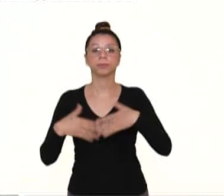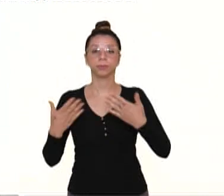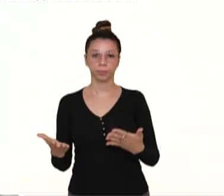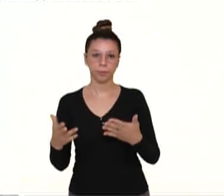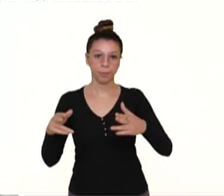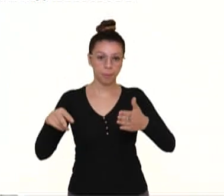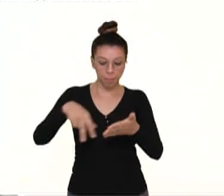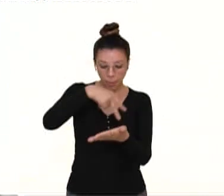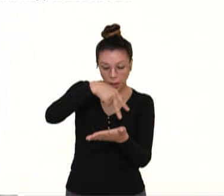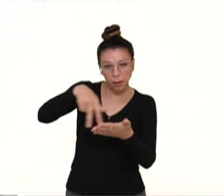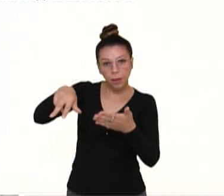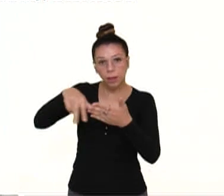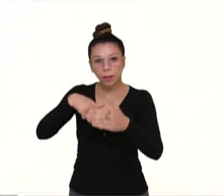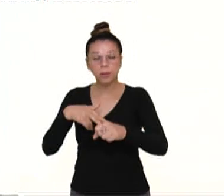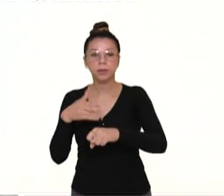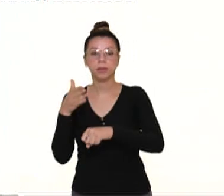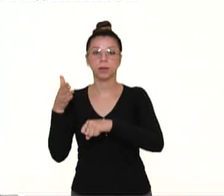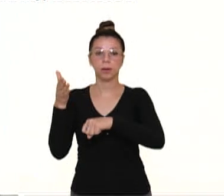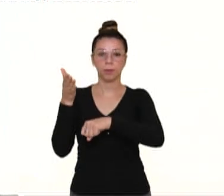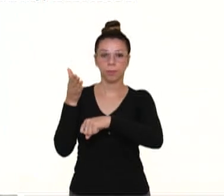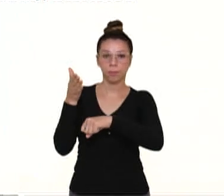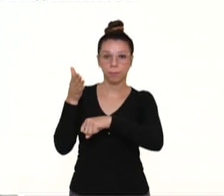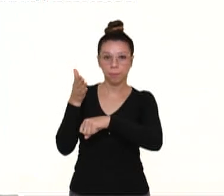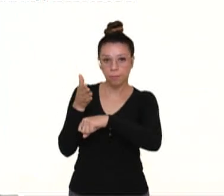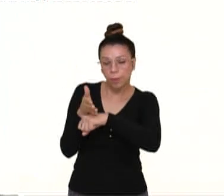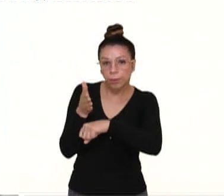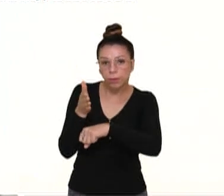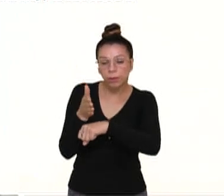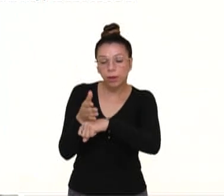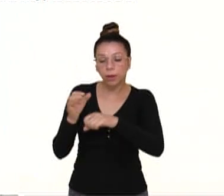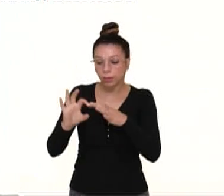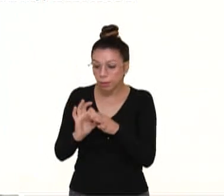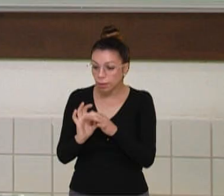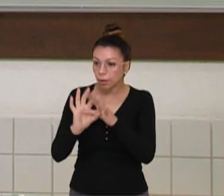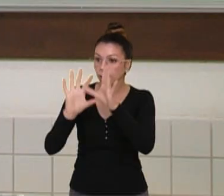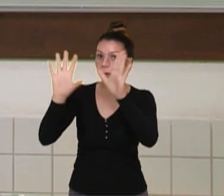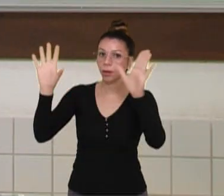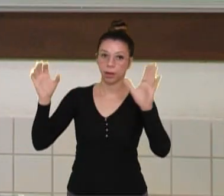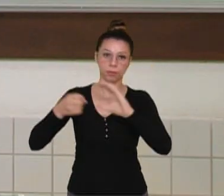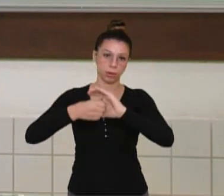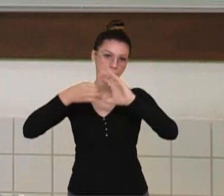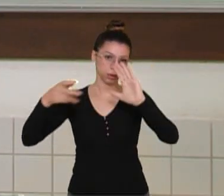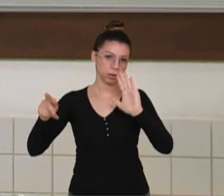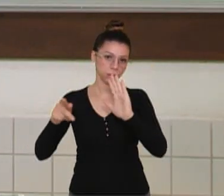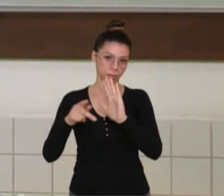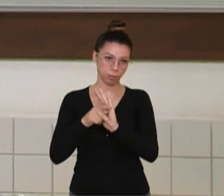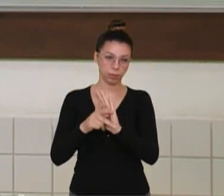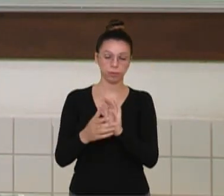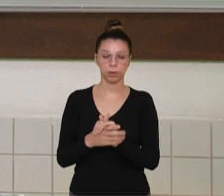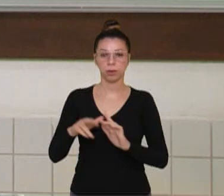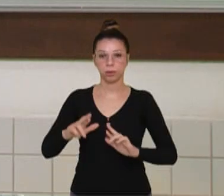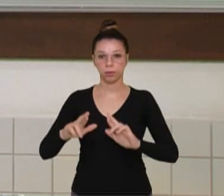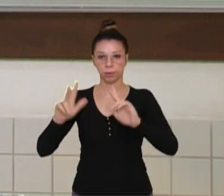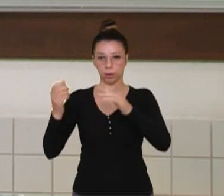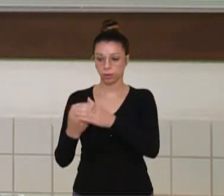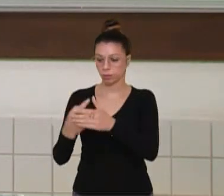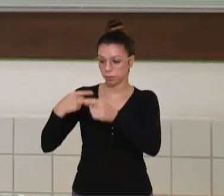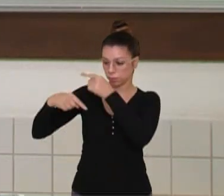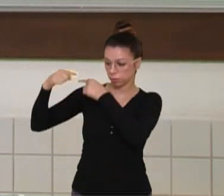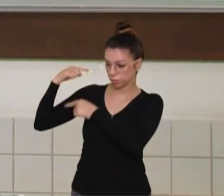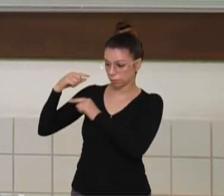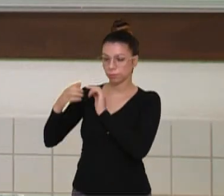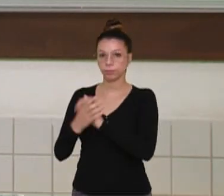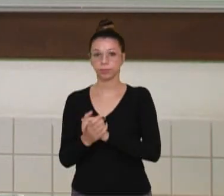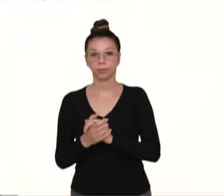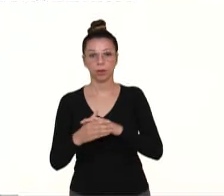tem movimentos mais livres, tem característica um pouco diferente daquelas que vieram anteriormente, né? Para ele, existia uma ação